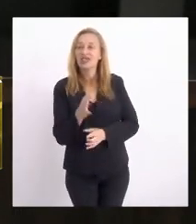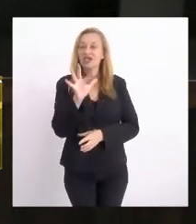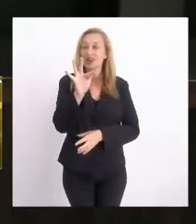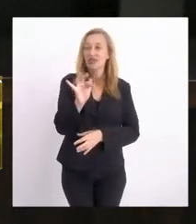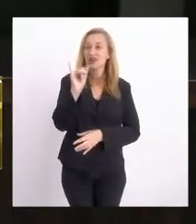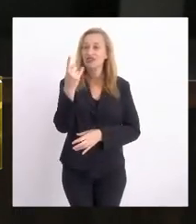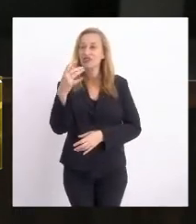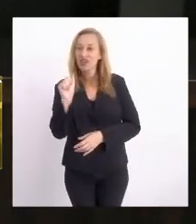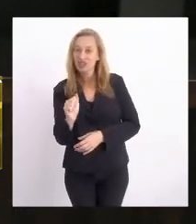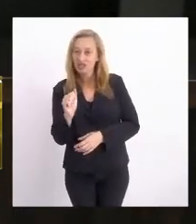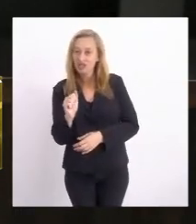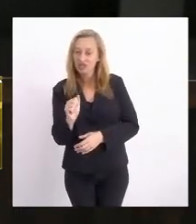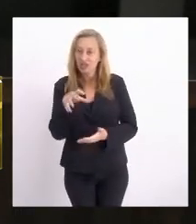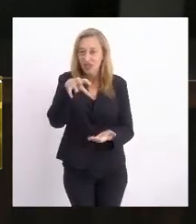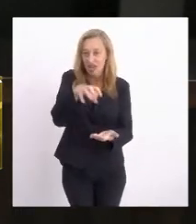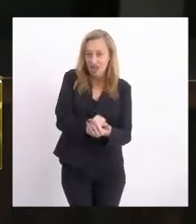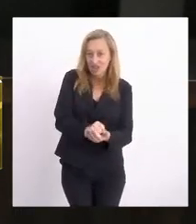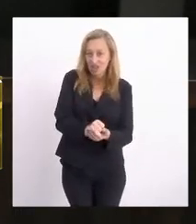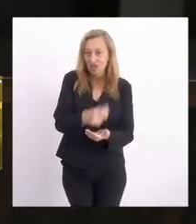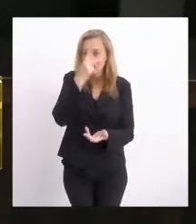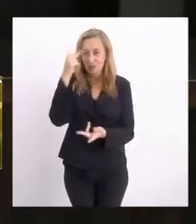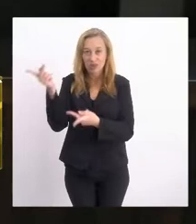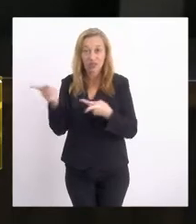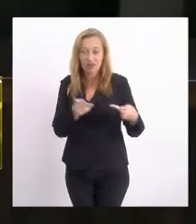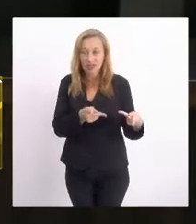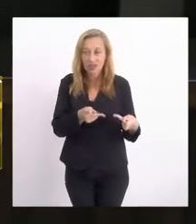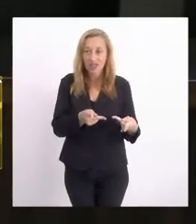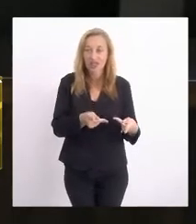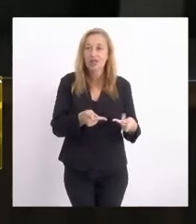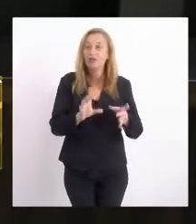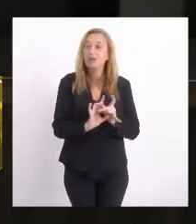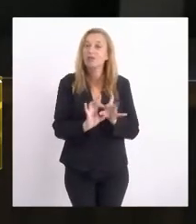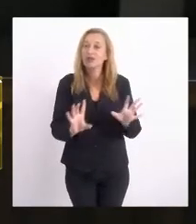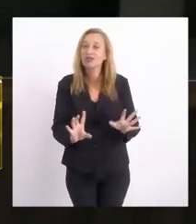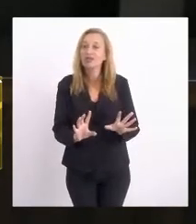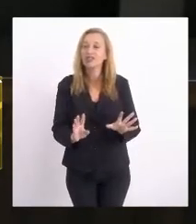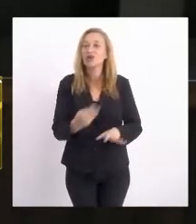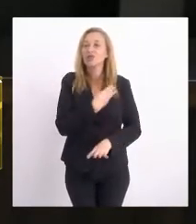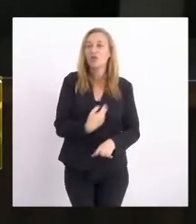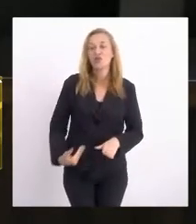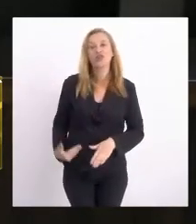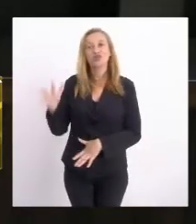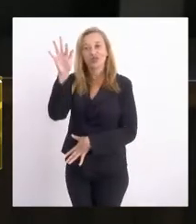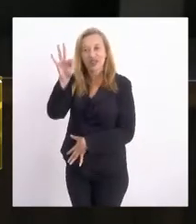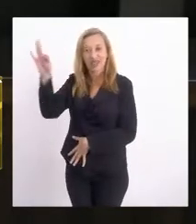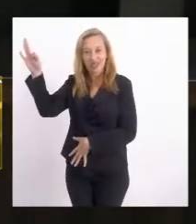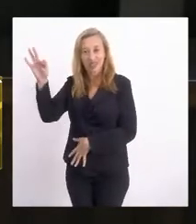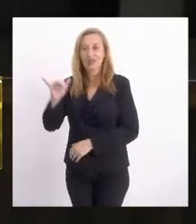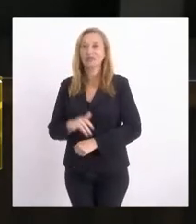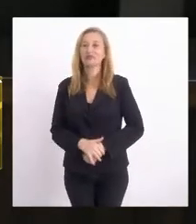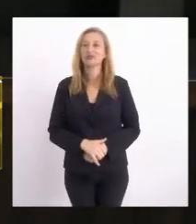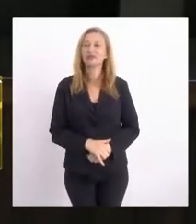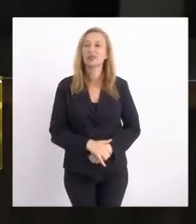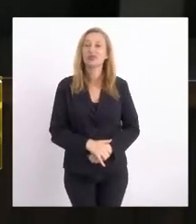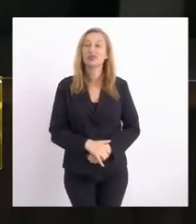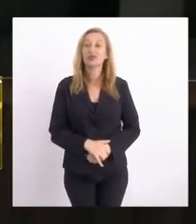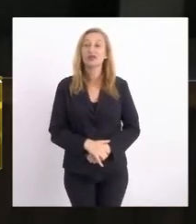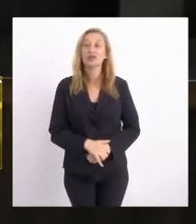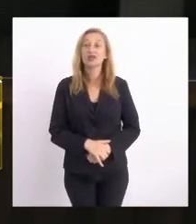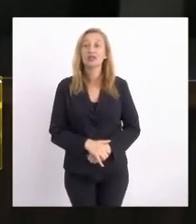ficha Nacional de registro de hóspedes permitindo que o governo federal realize a